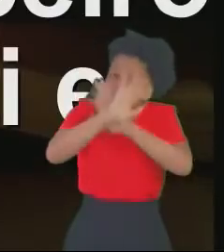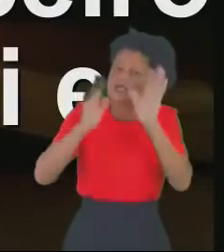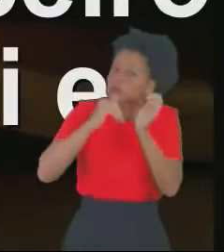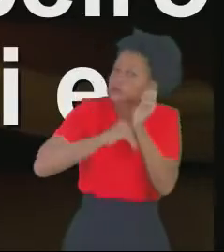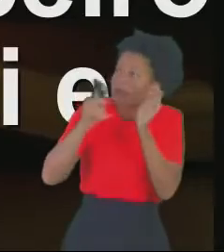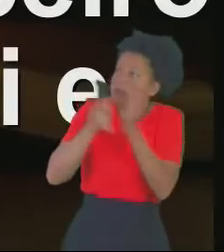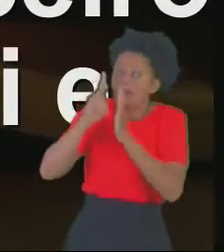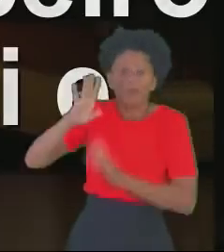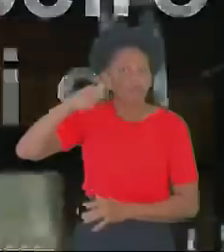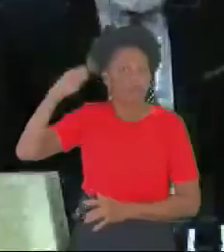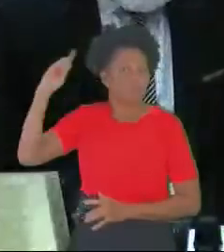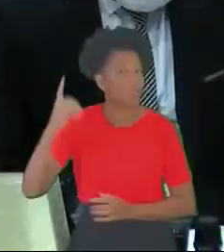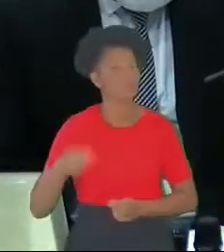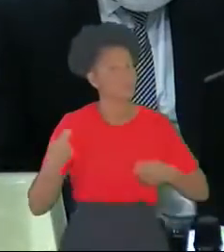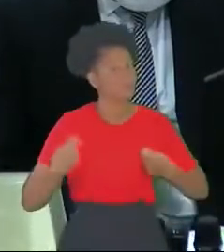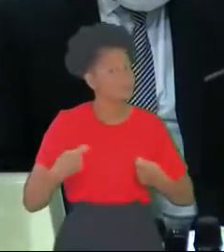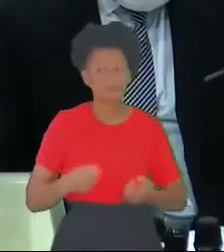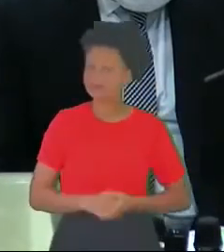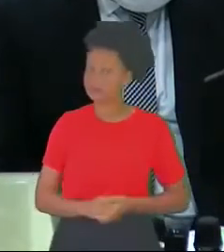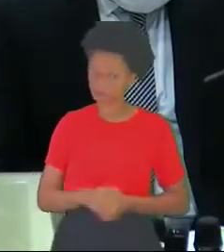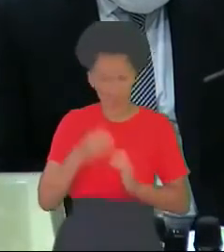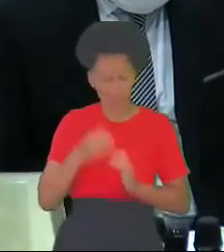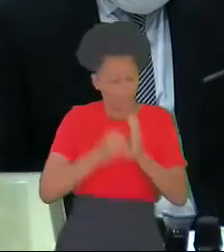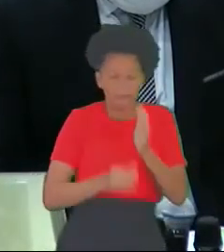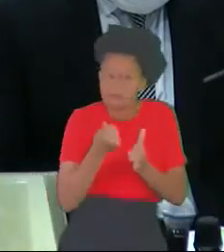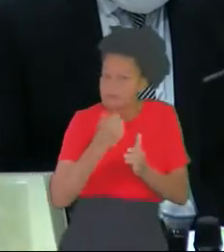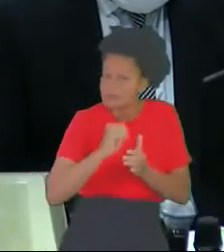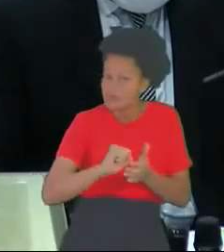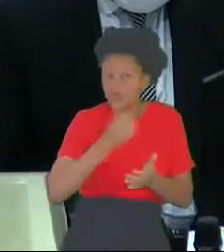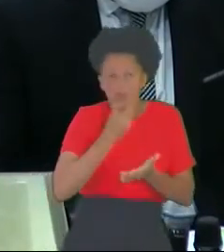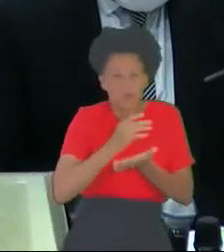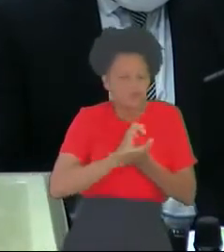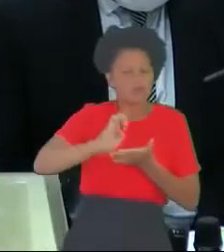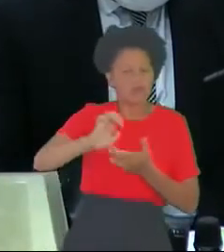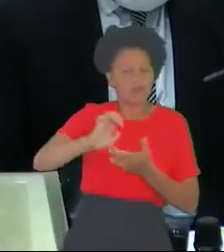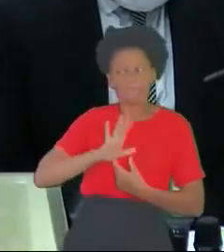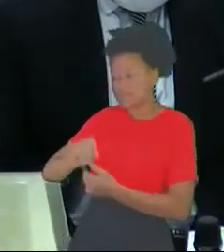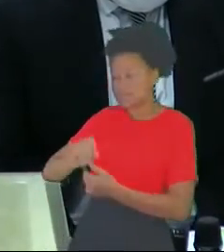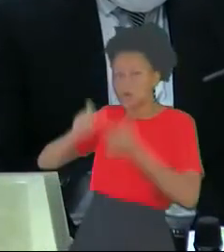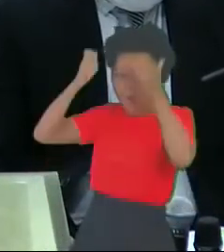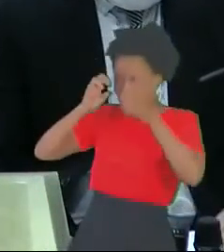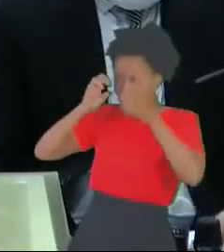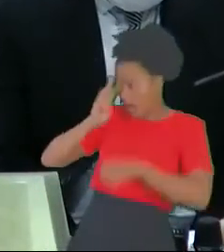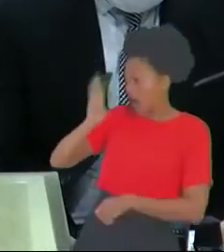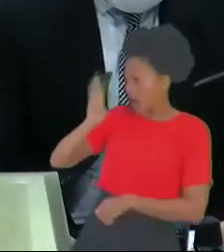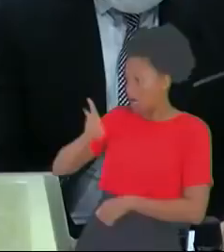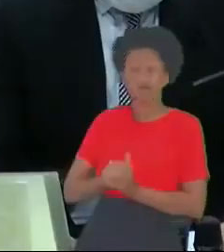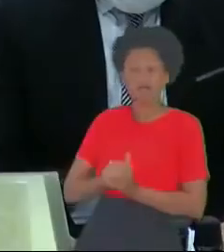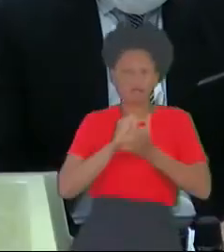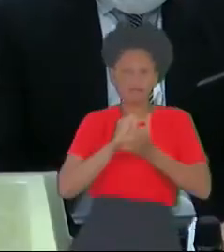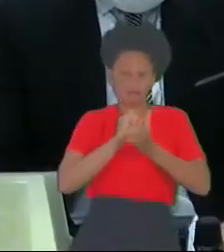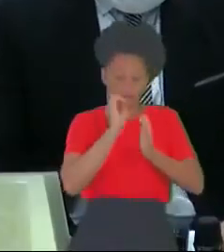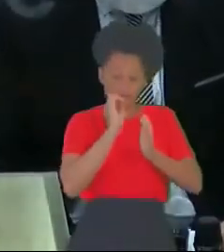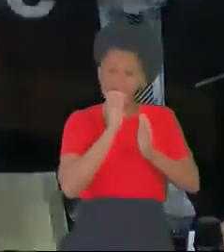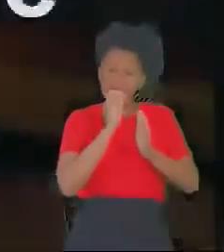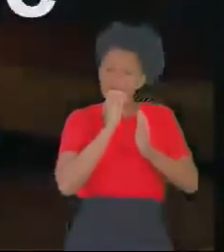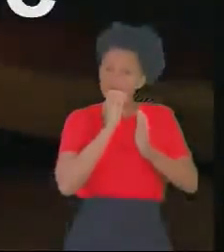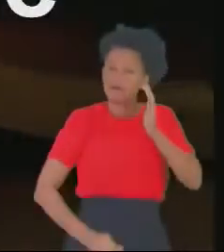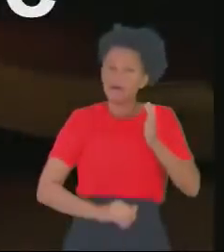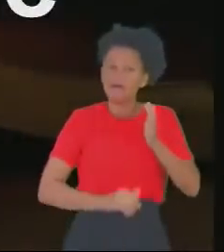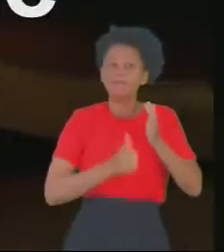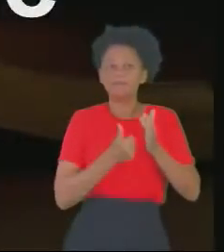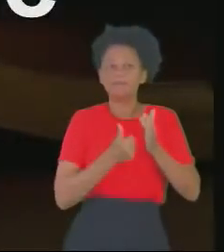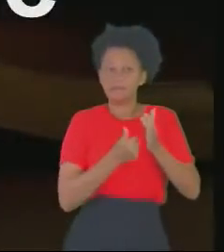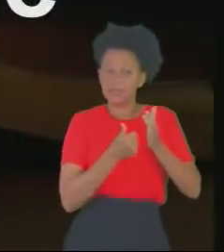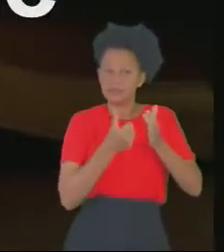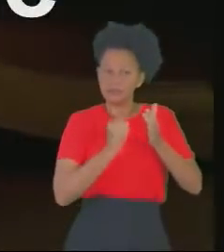Deus. Capítulo 18, Elias apresenta-se diante de Acabe. Versículo 17, capítulo 18, 17, Elias